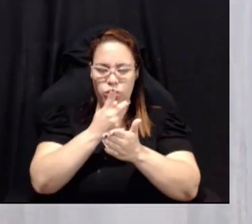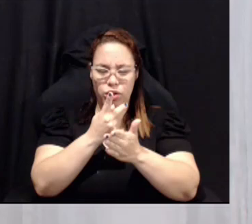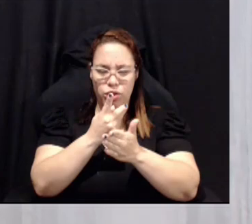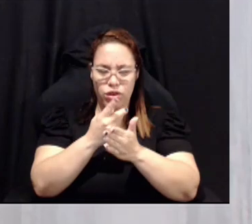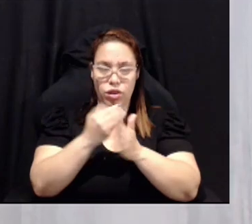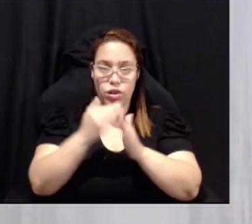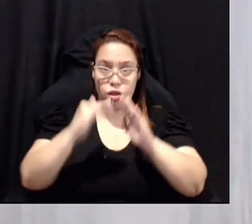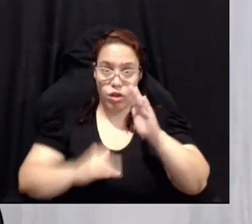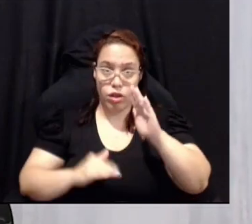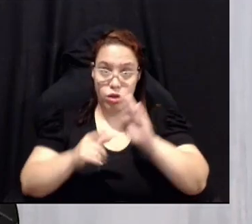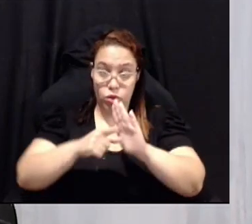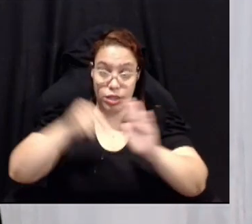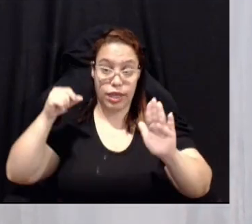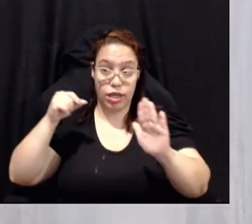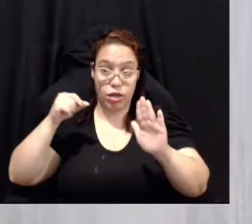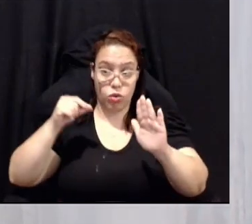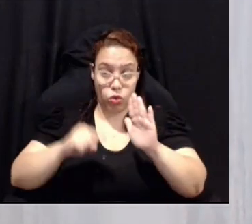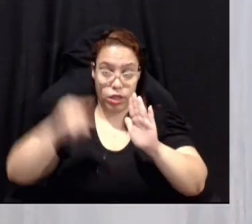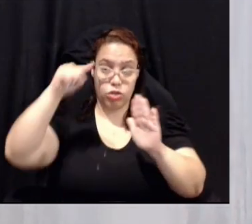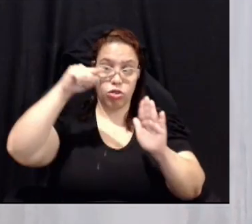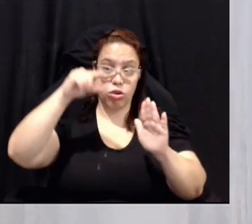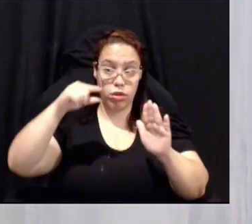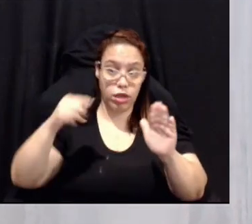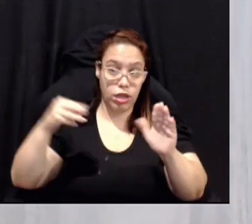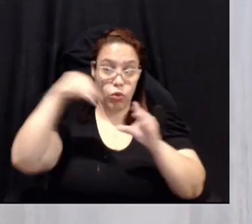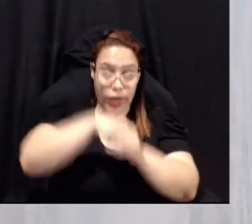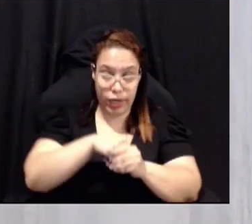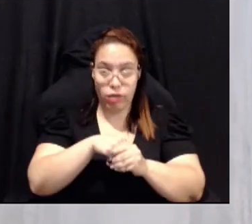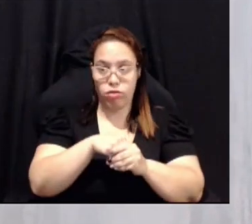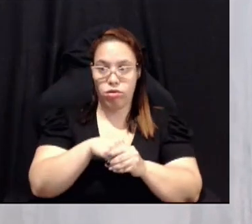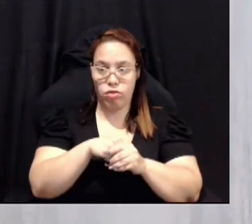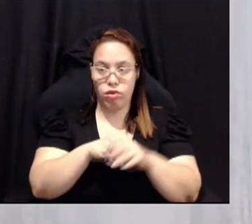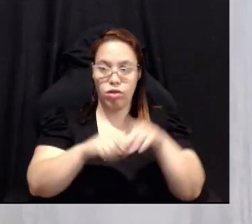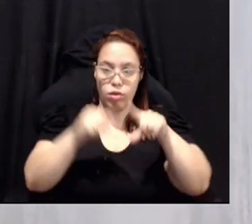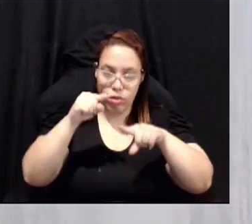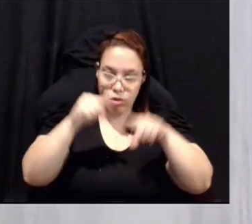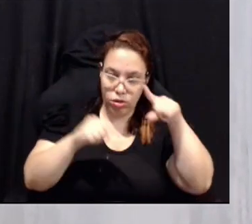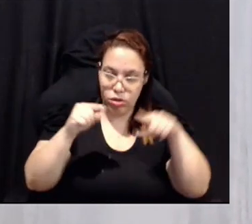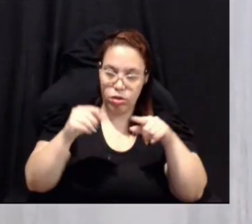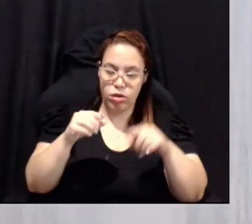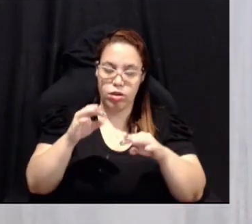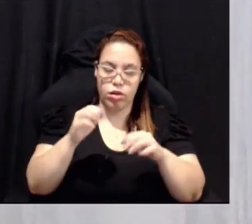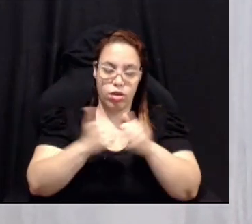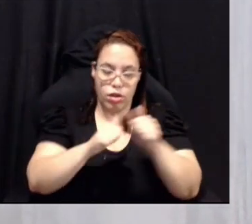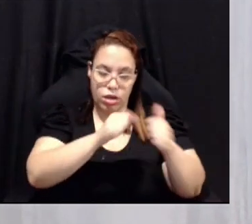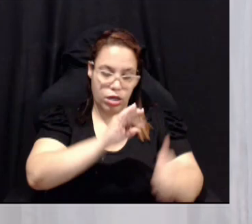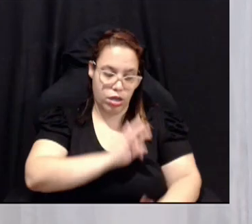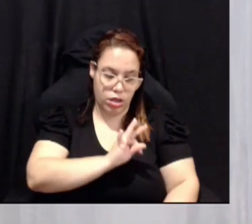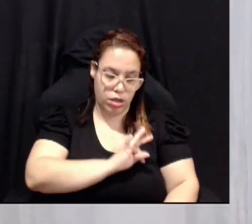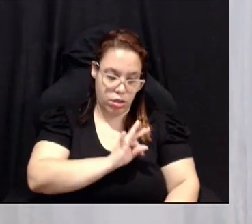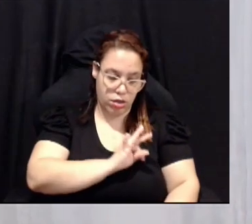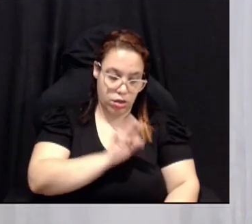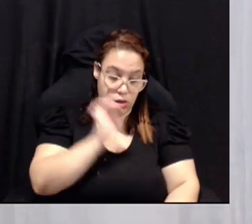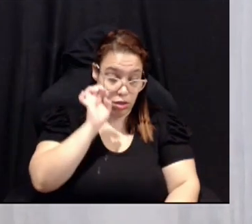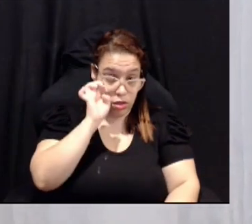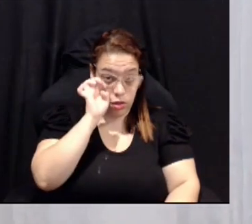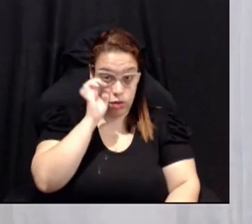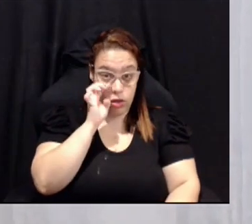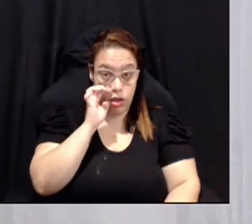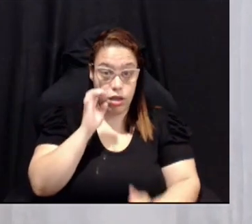saio, né? Então, ele segue esse padrão na análise técnica, que é conhecida também como análise gráfica. A